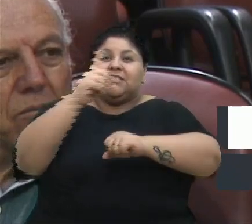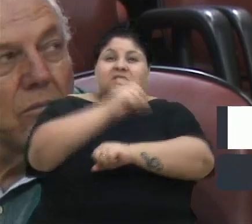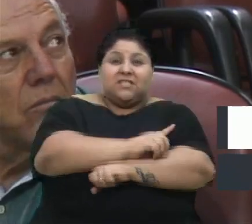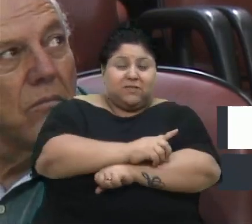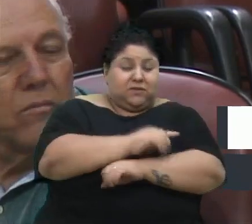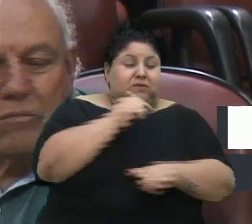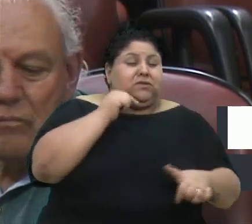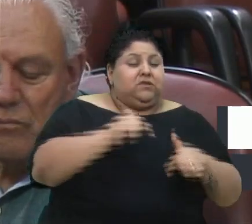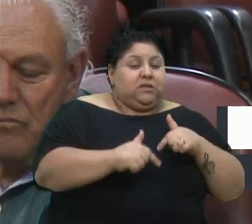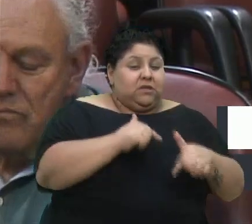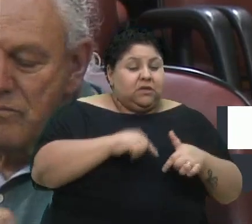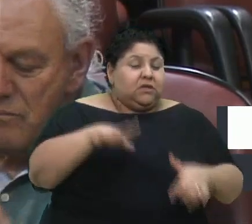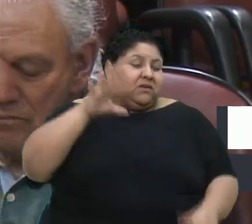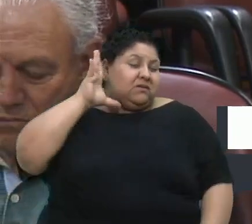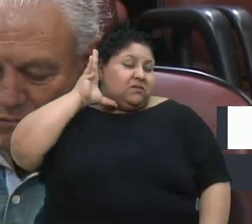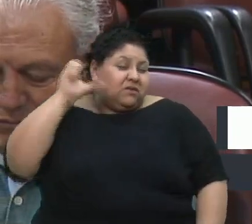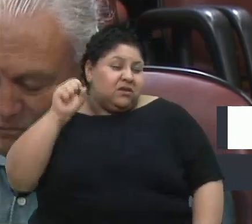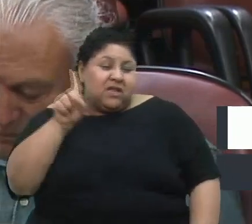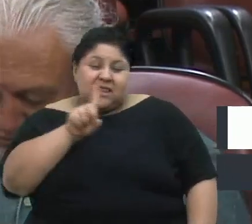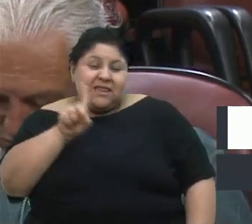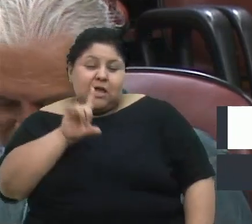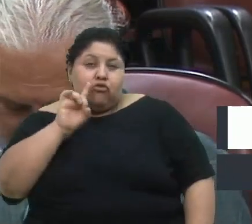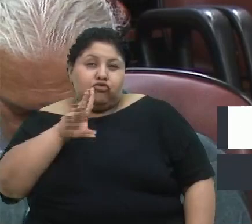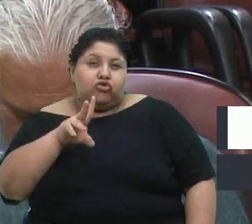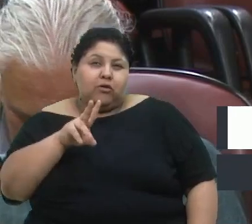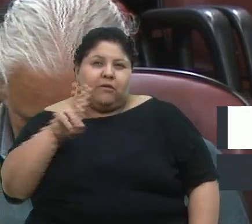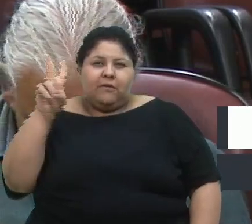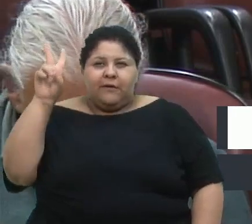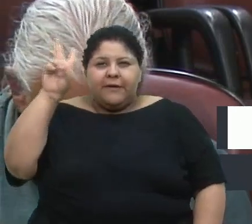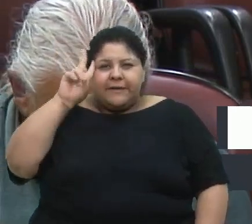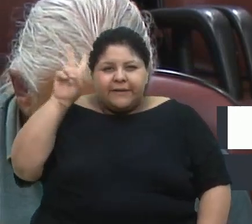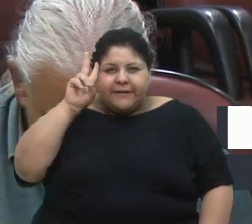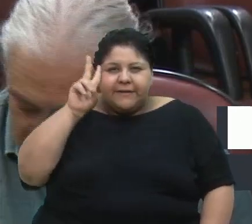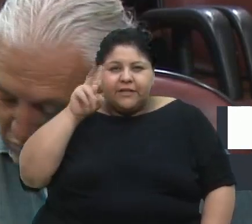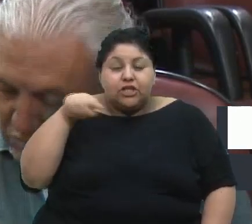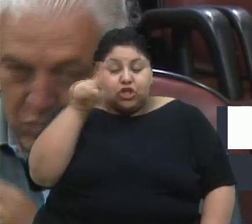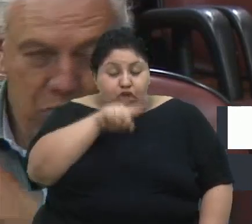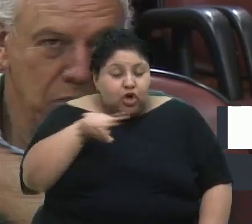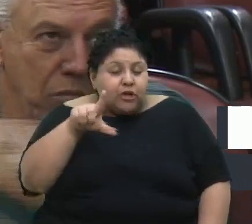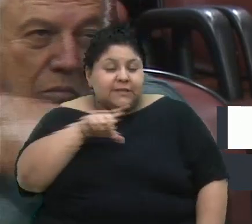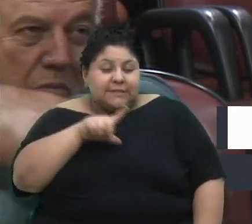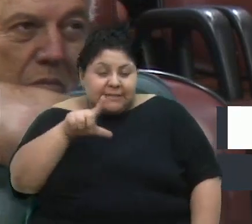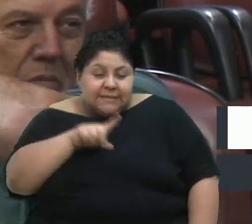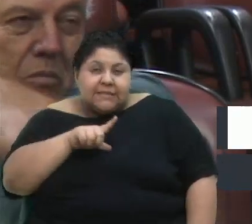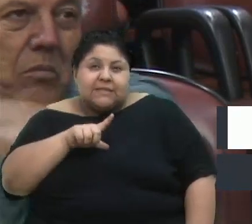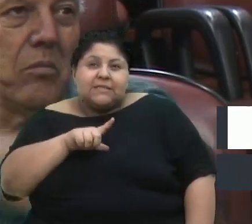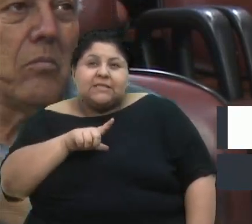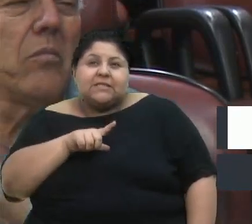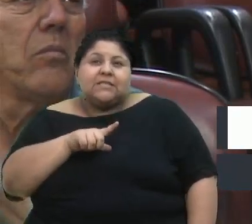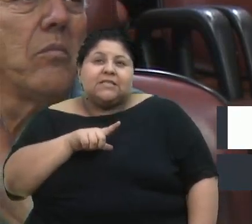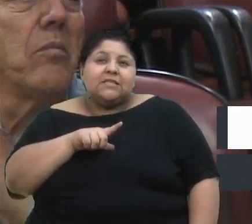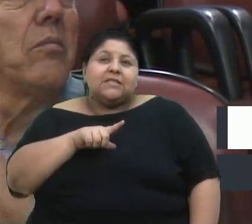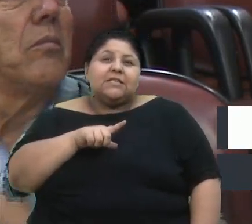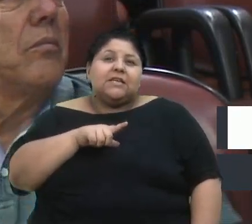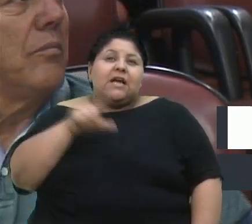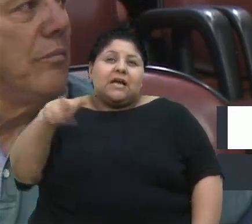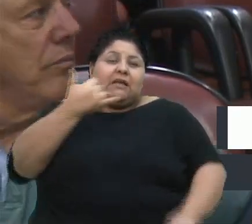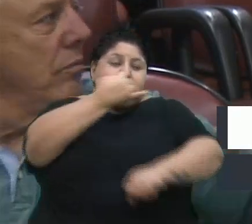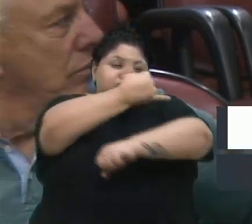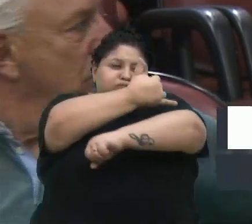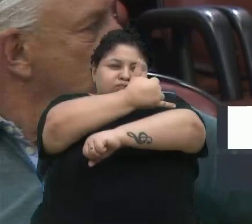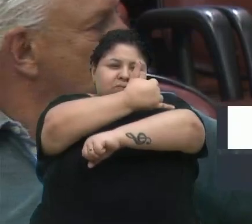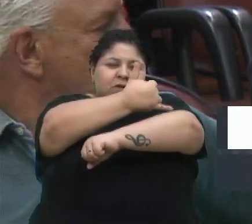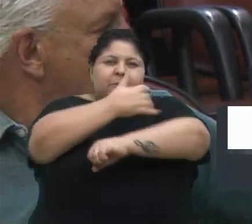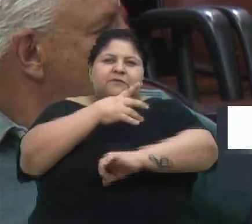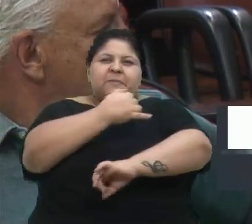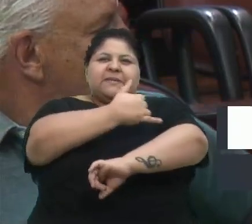trabalho de escutas que não é somente nas segundas-feiras, vereadora Estela? Nós estamos, as oitivas, ontem nós passamos o dia inteiro nas